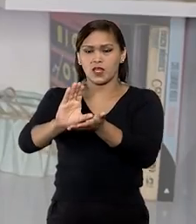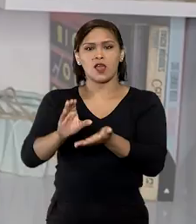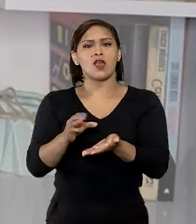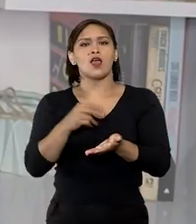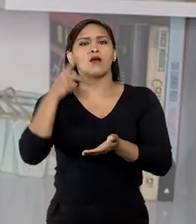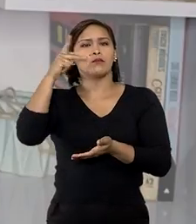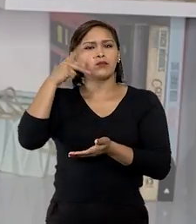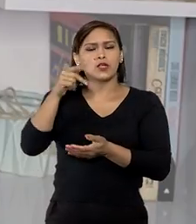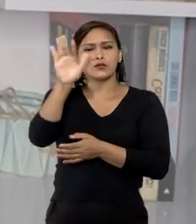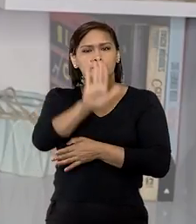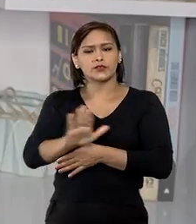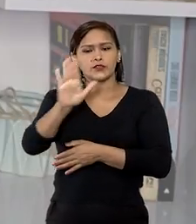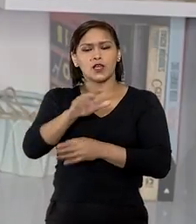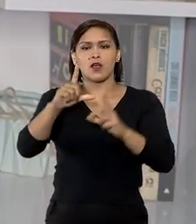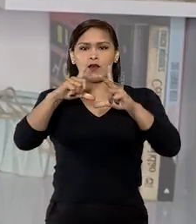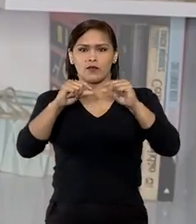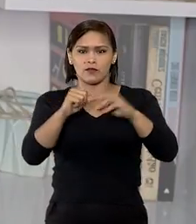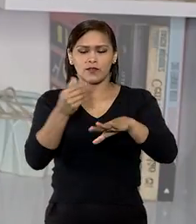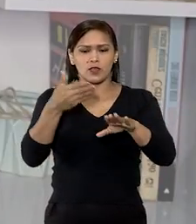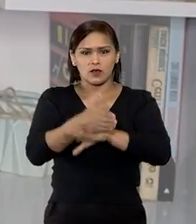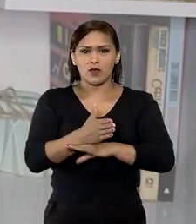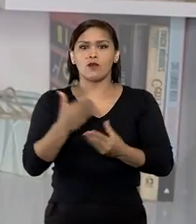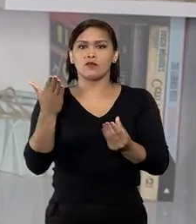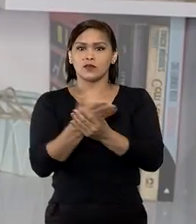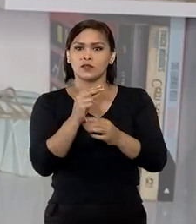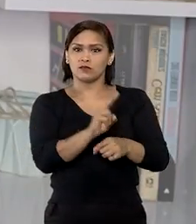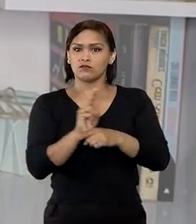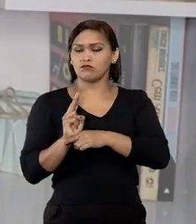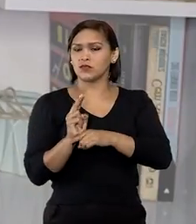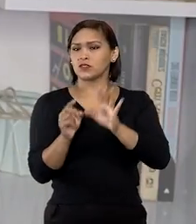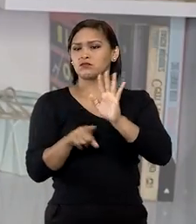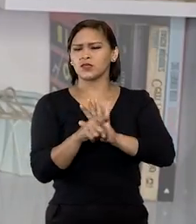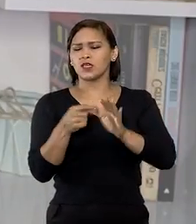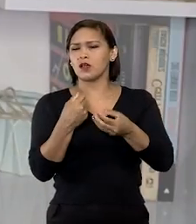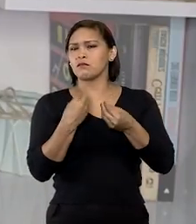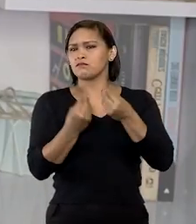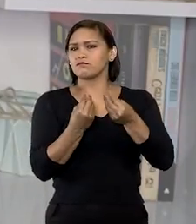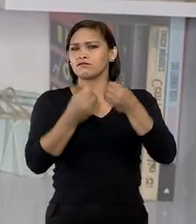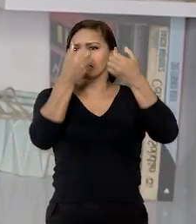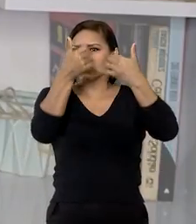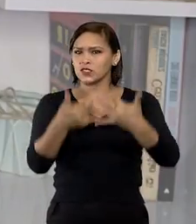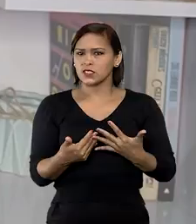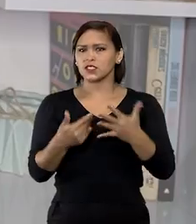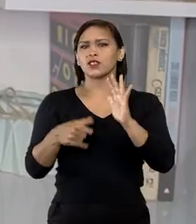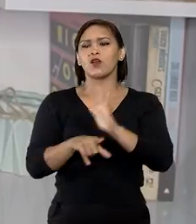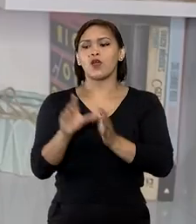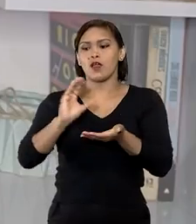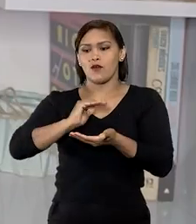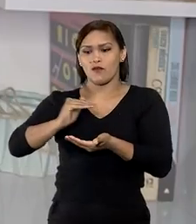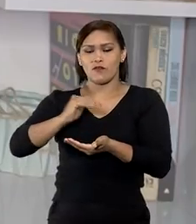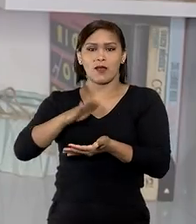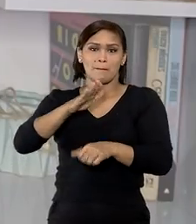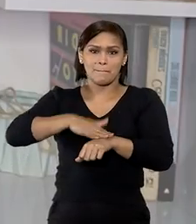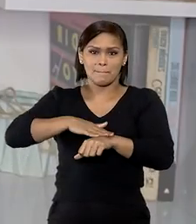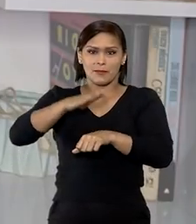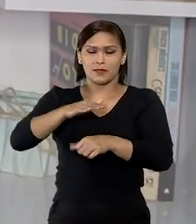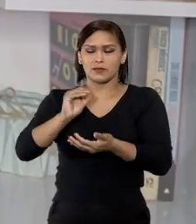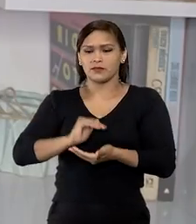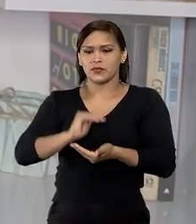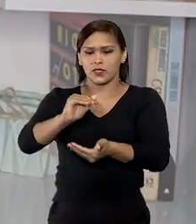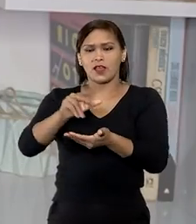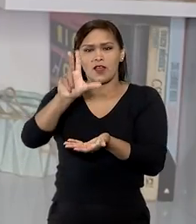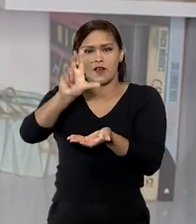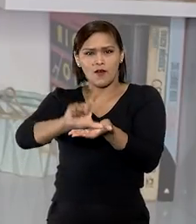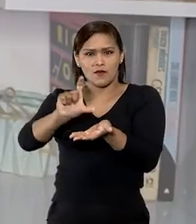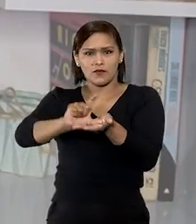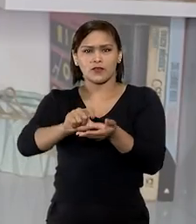procuradoria-geral do DF entram com mandado de segurança no STJ pleiteando o envio das doses a título de reposição porque entrega